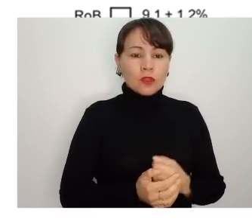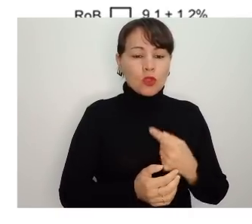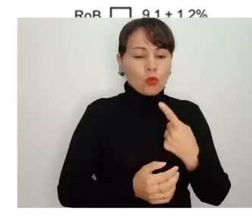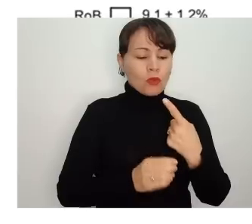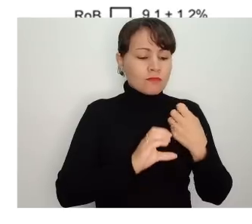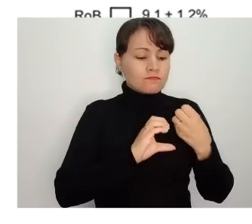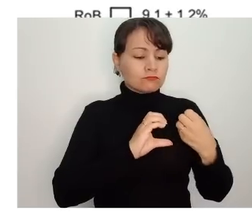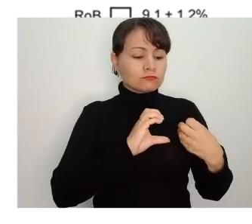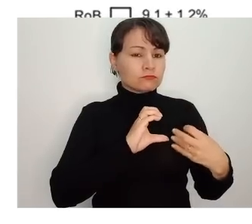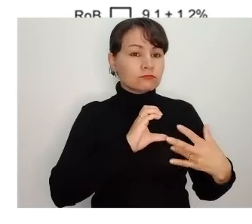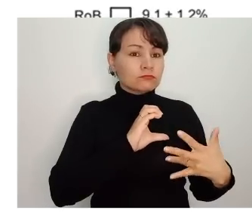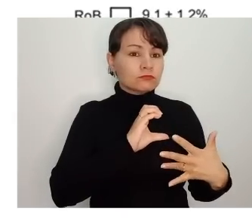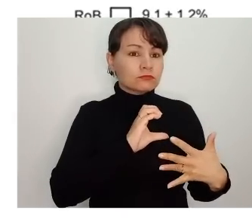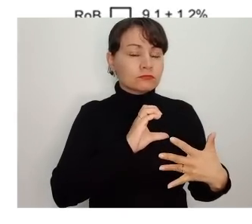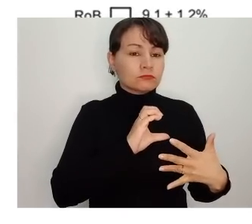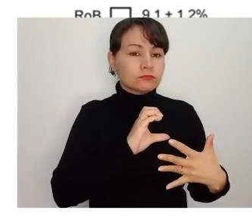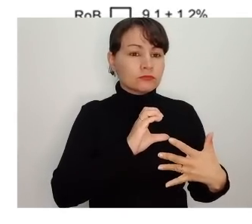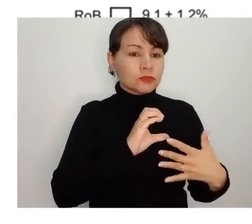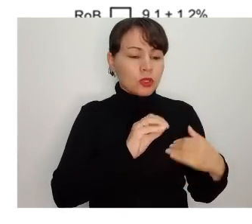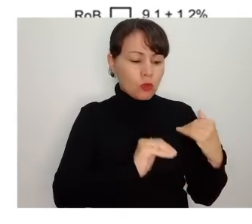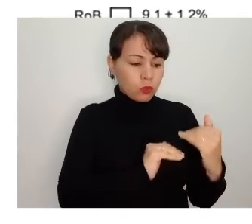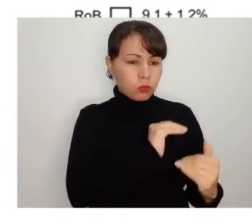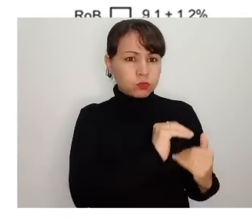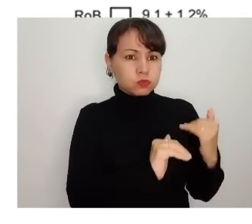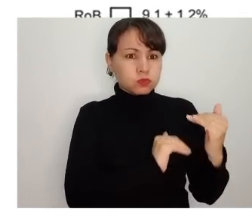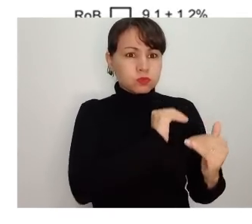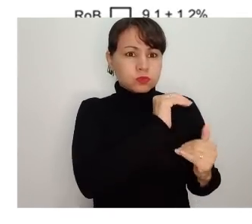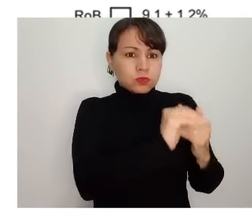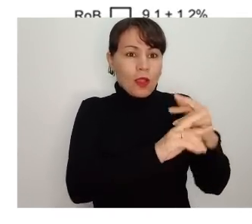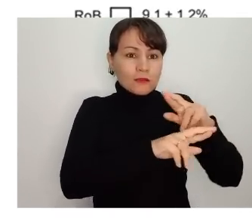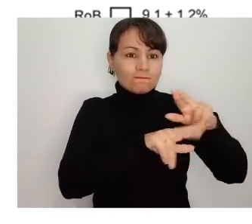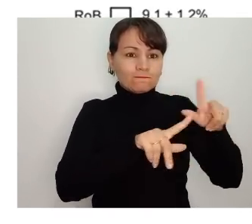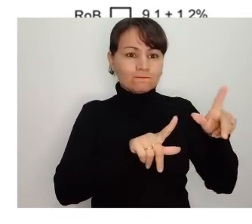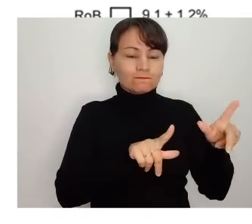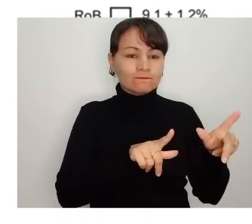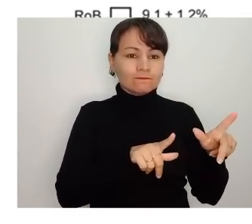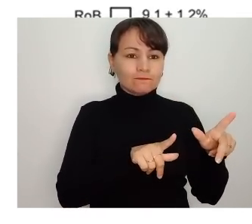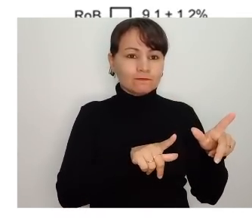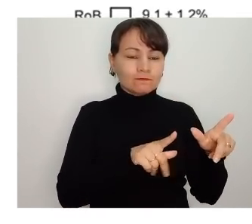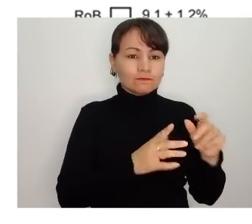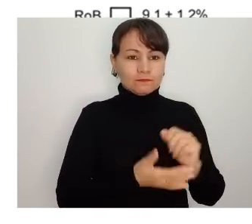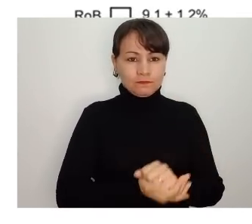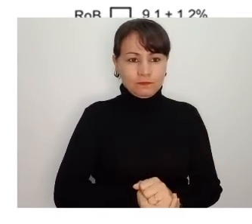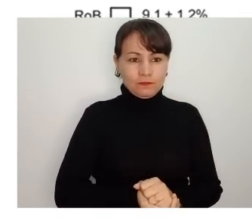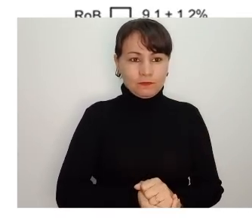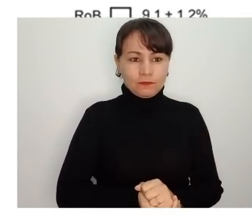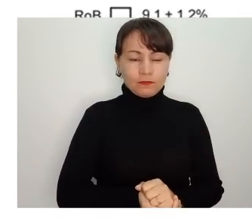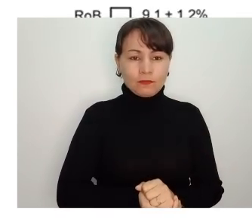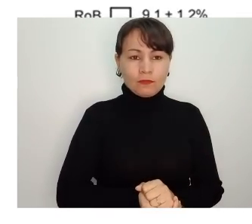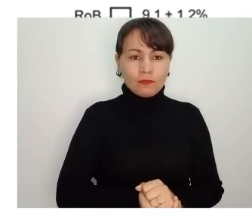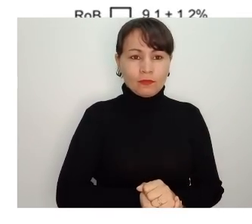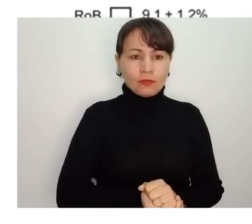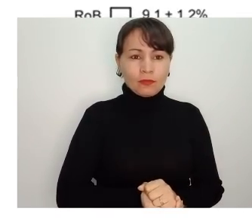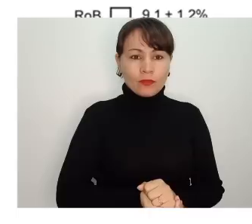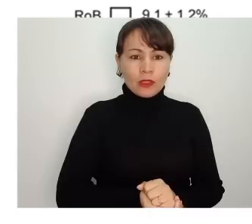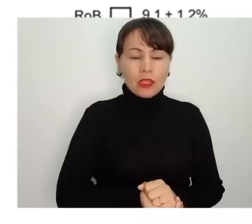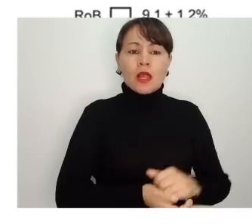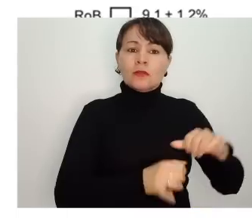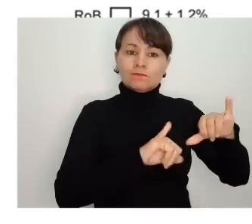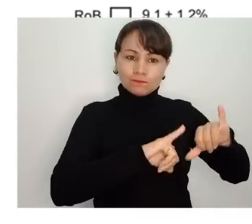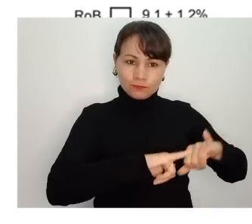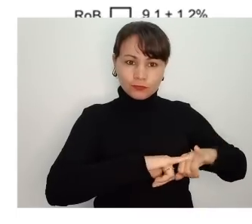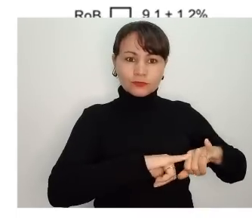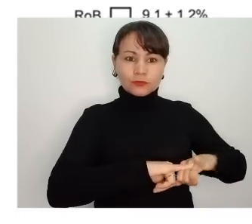um padrão de desenvolvimento diferenciado, ou seja,